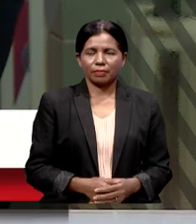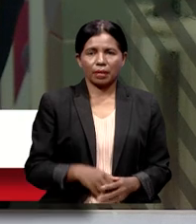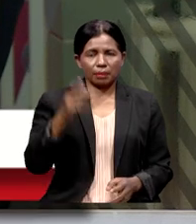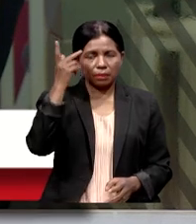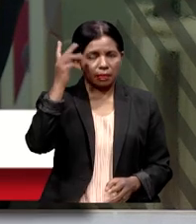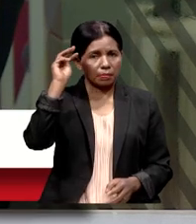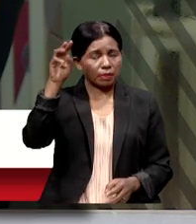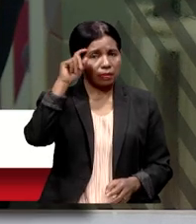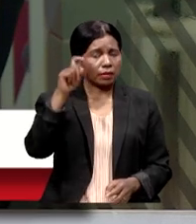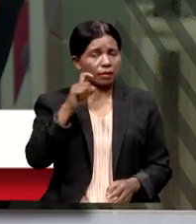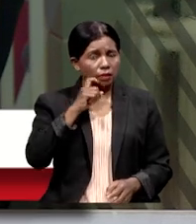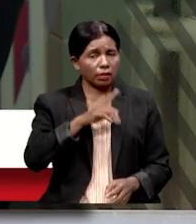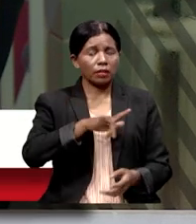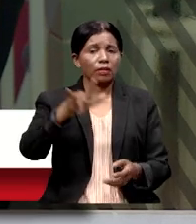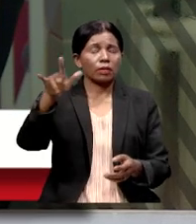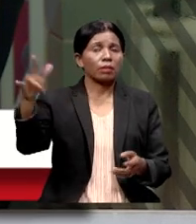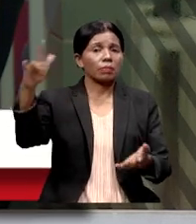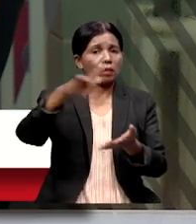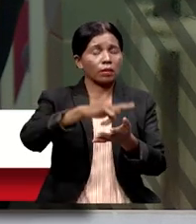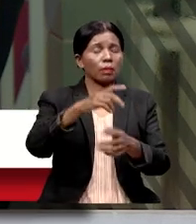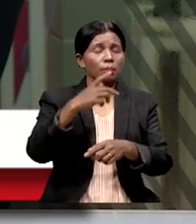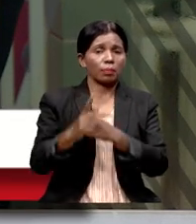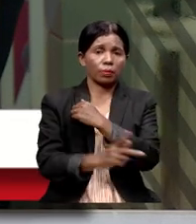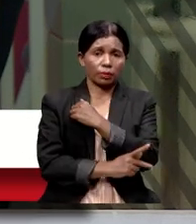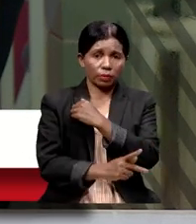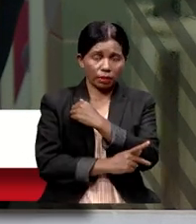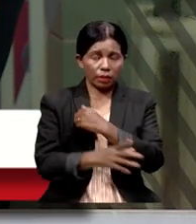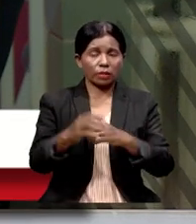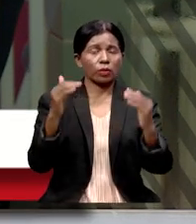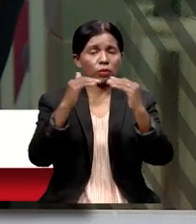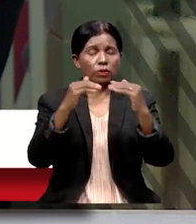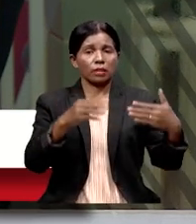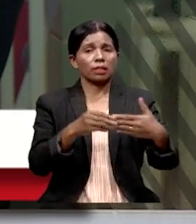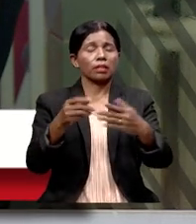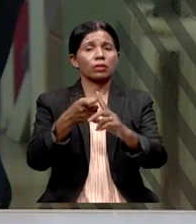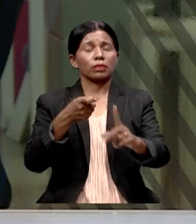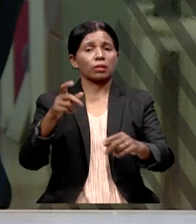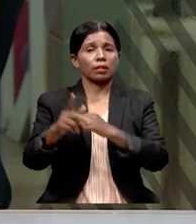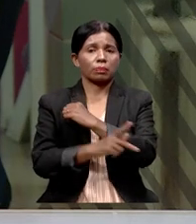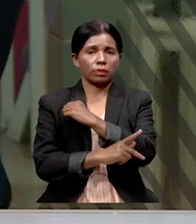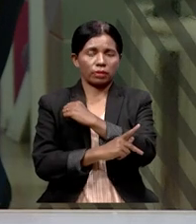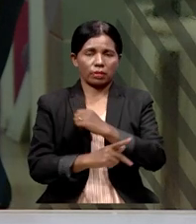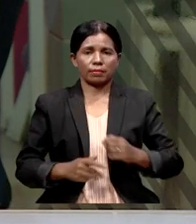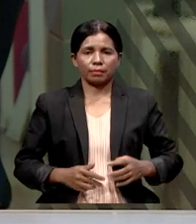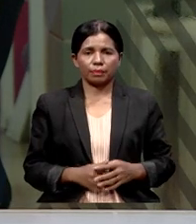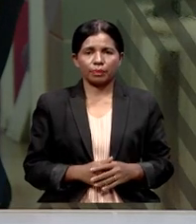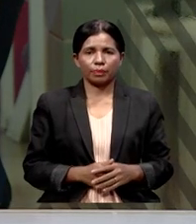Primeiro-ministro Graciano Guzmão torna em Portugal, no seu encontro com o líder Ciro Russo Estado português.